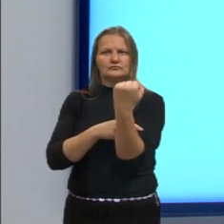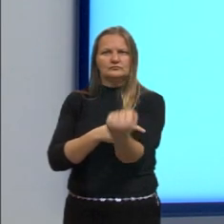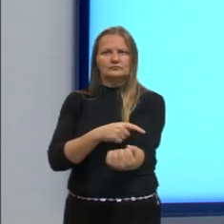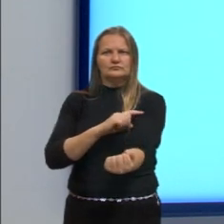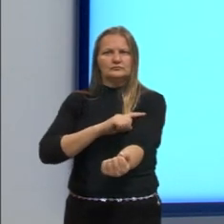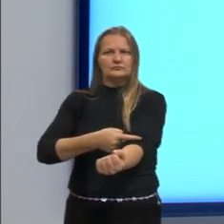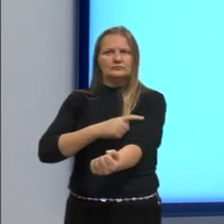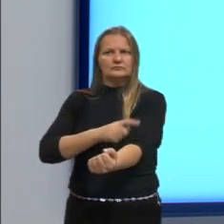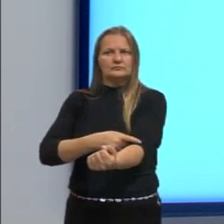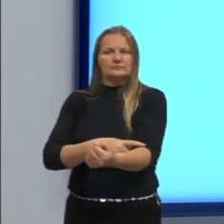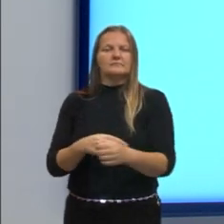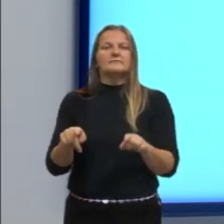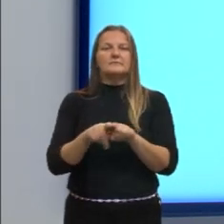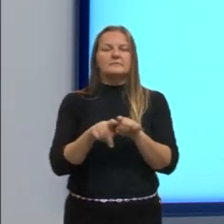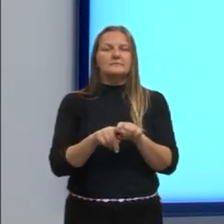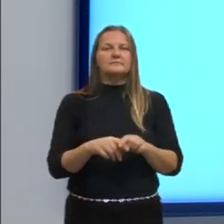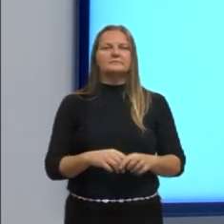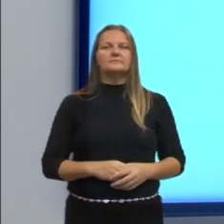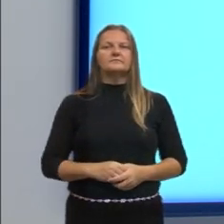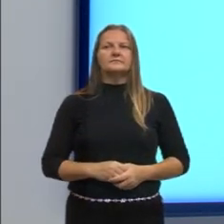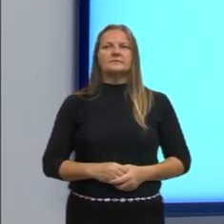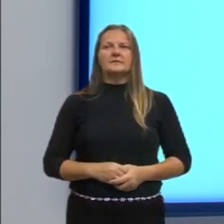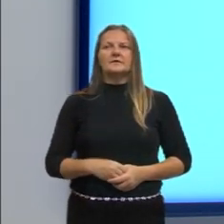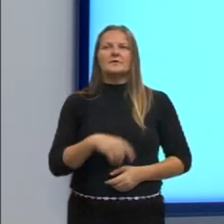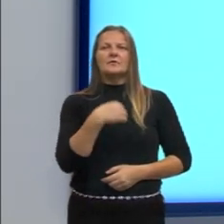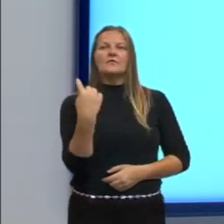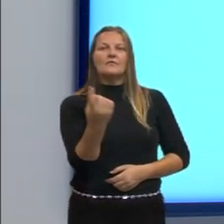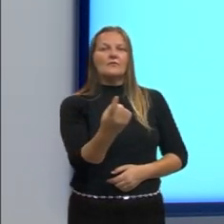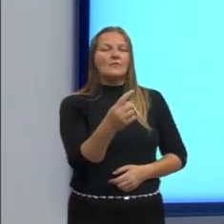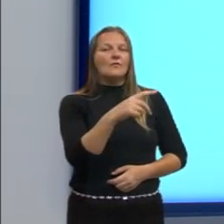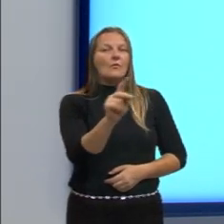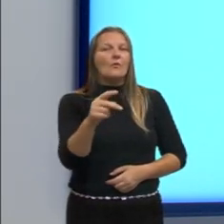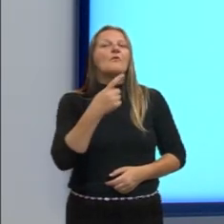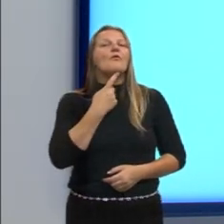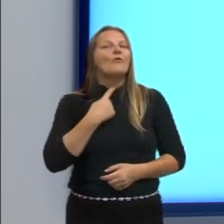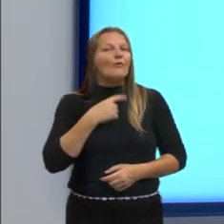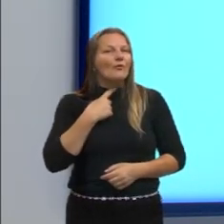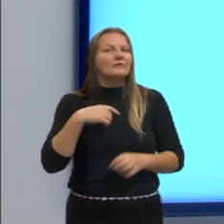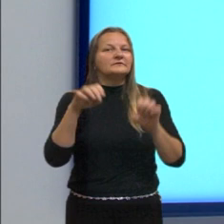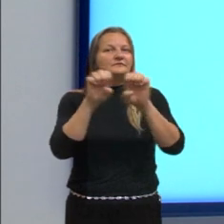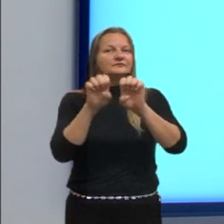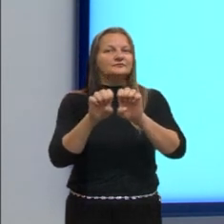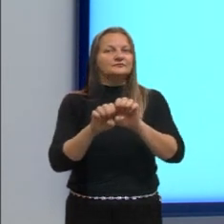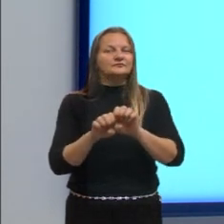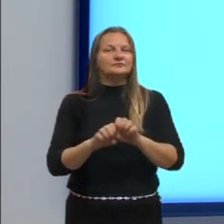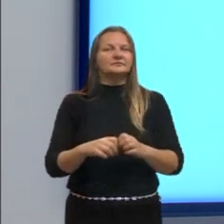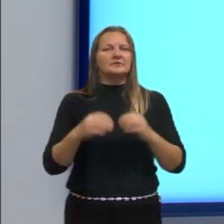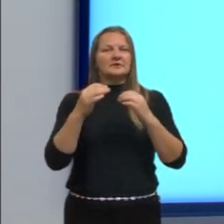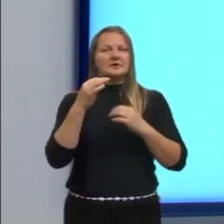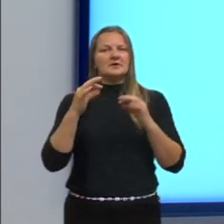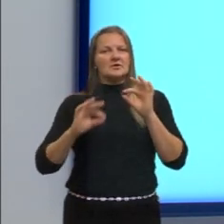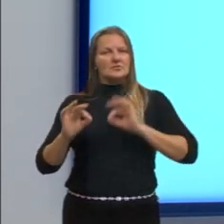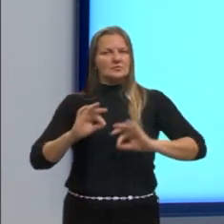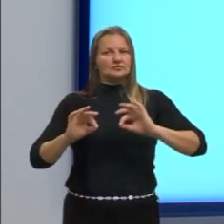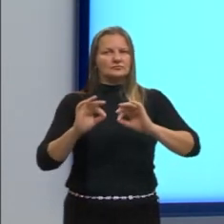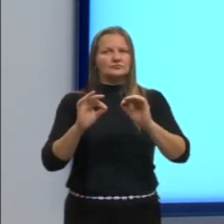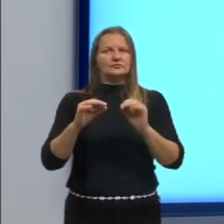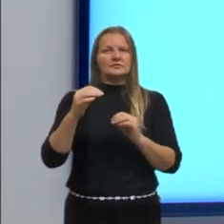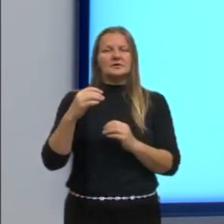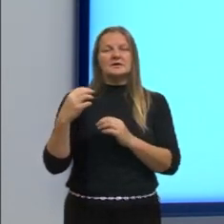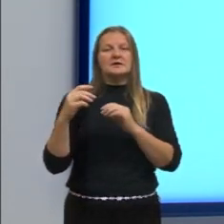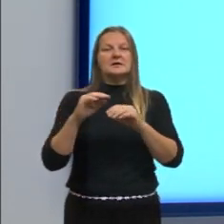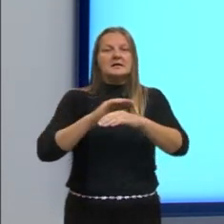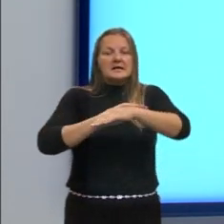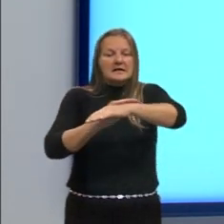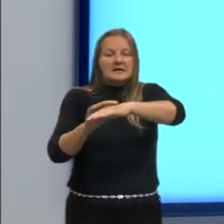famosa que tá no auge e quem trabalha com quem trabalha e quem gosta dessa parte de estética né de dermatos